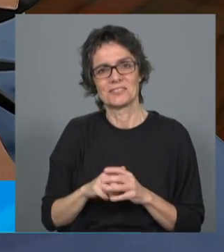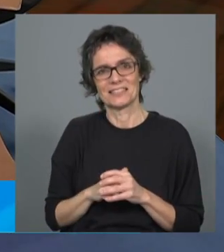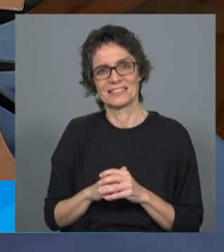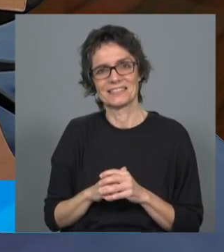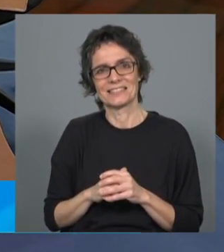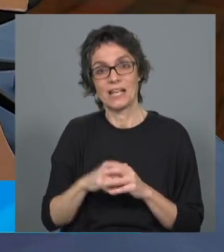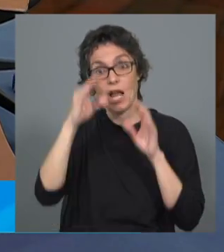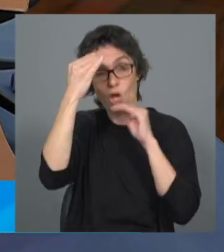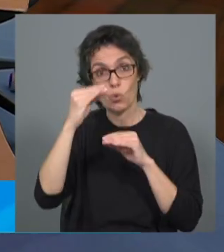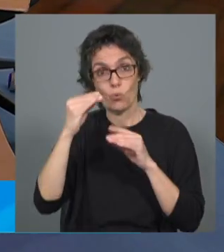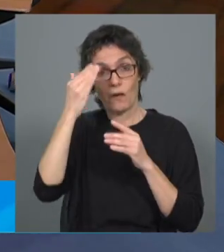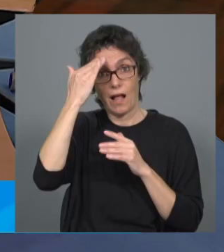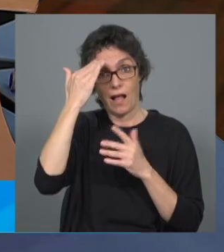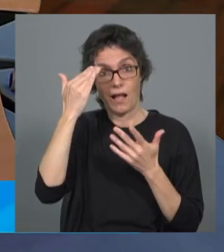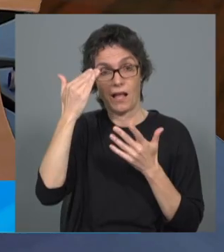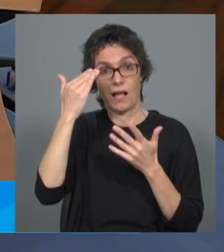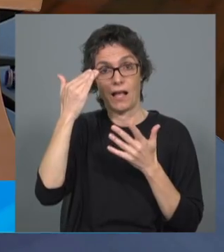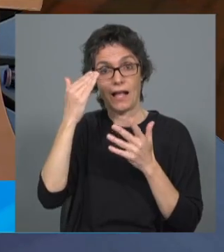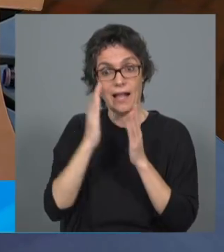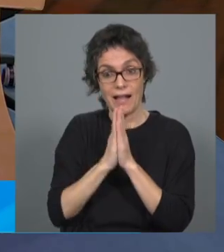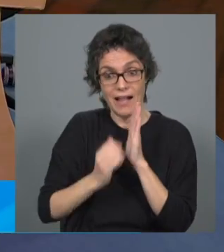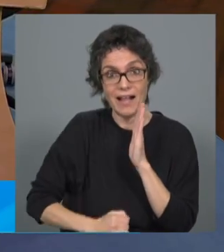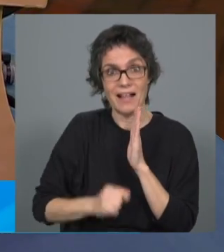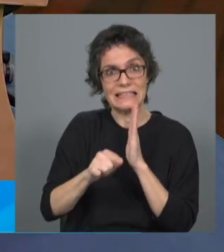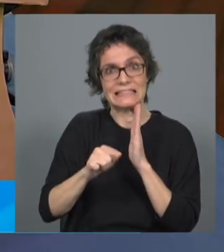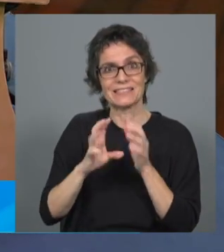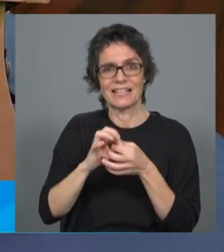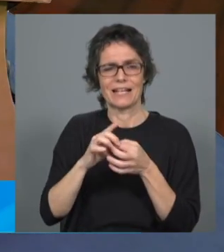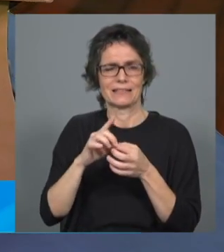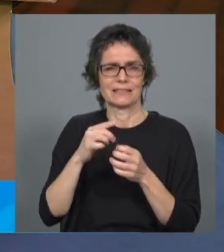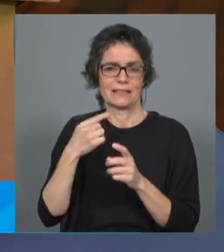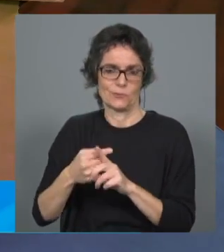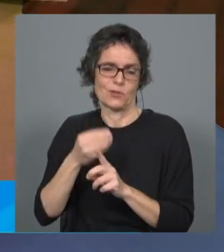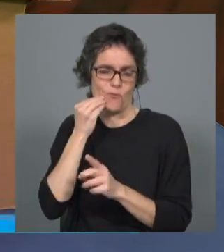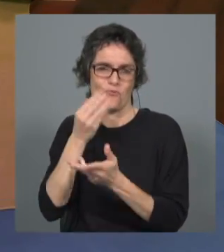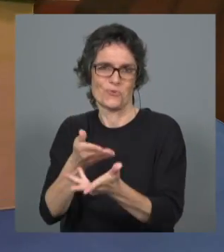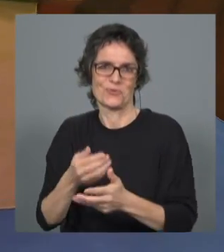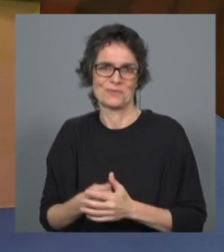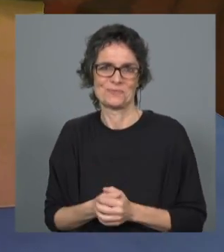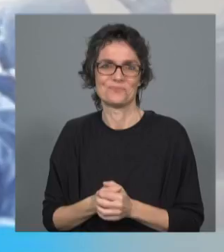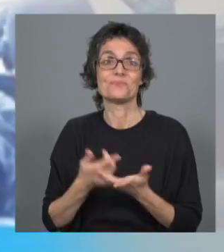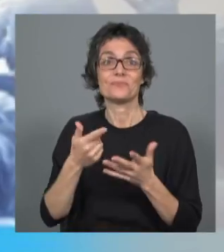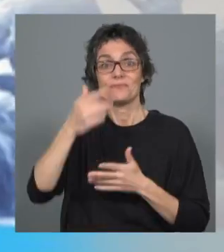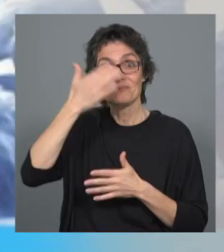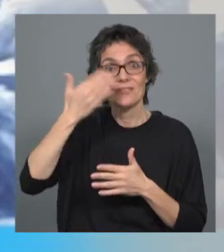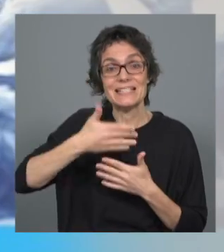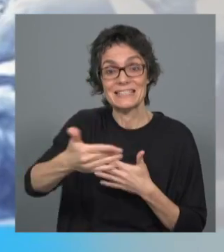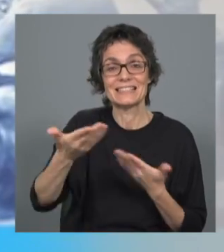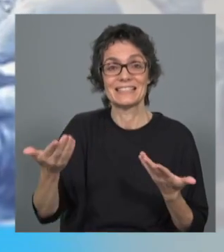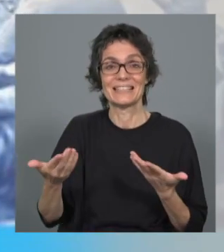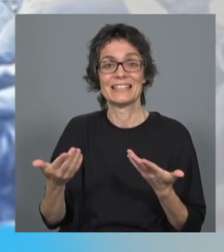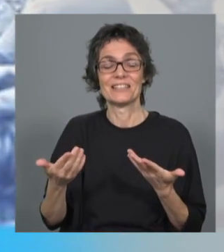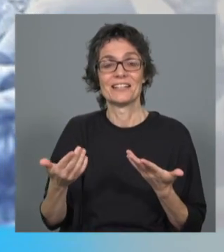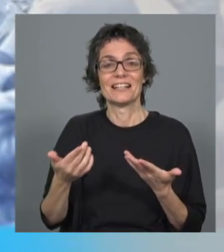vantagem. E estes dias são intensos também nesta partilha de esperança entre as várias escolas. Eles